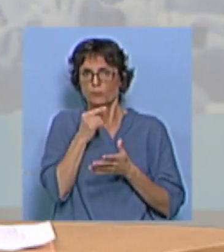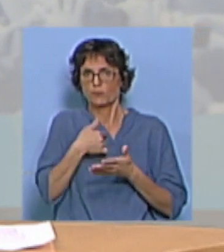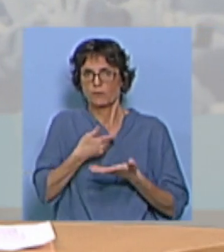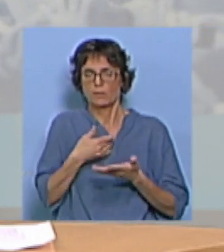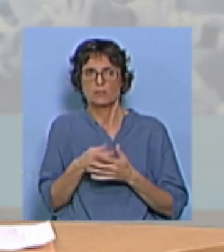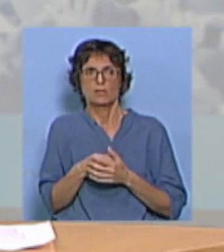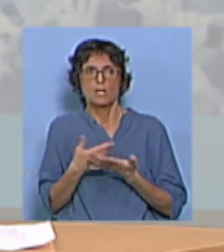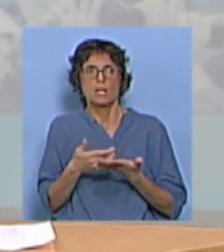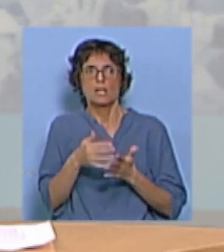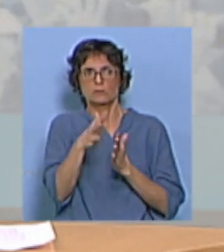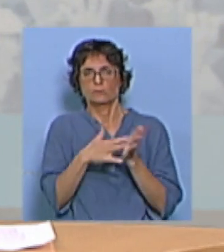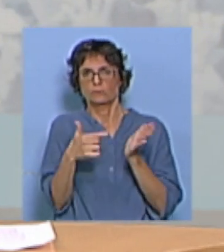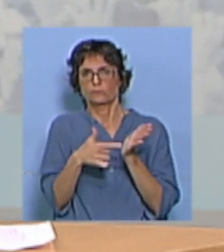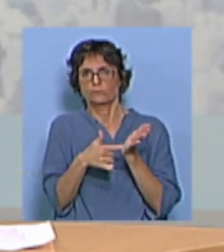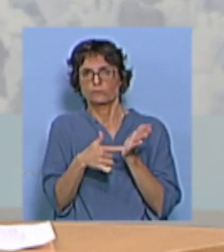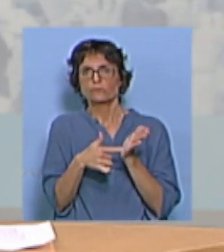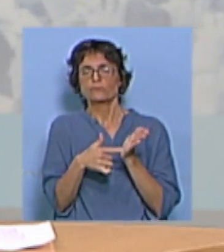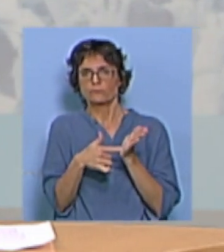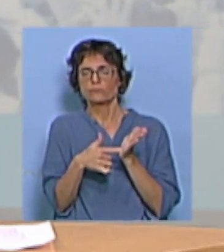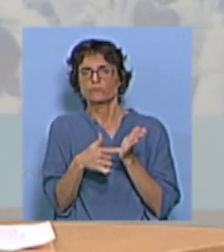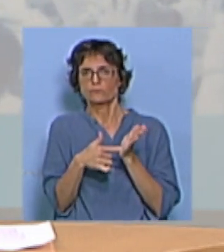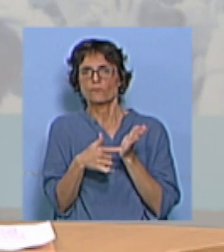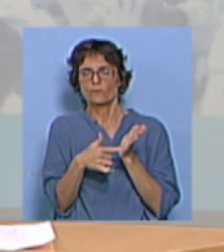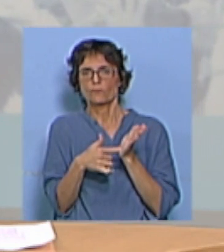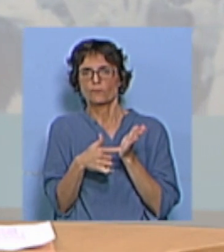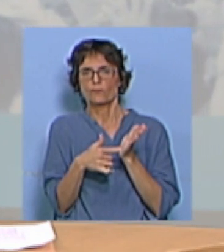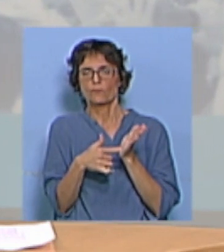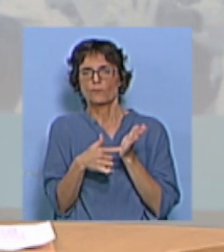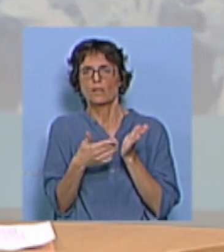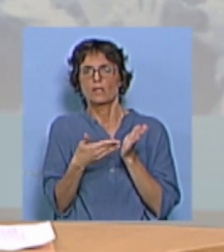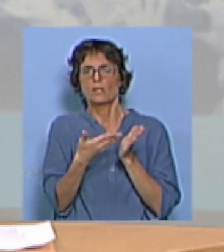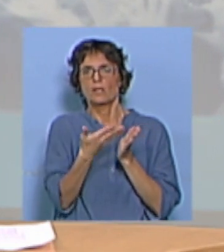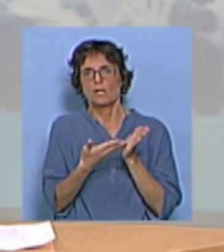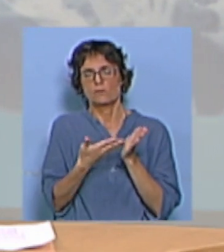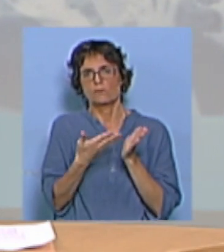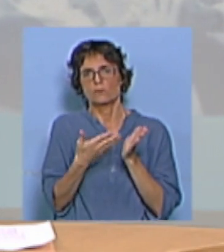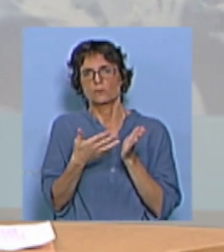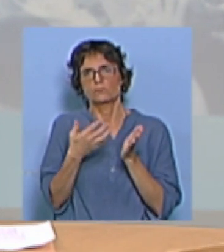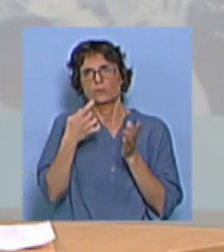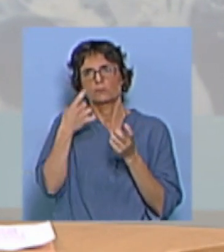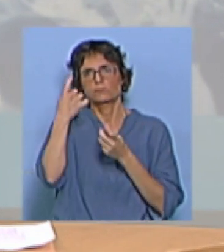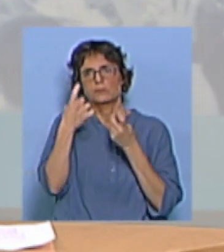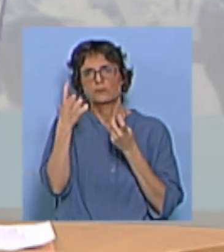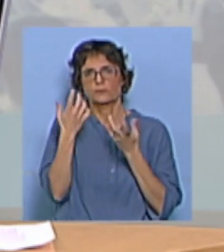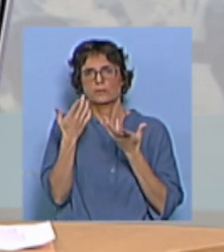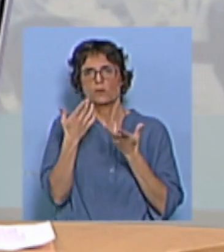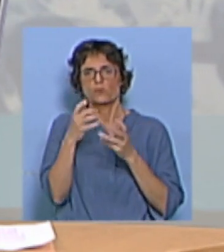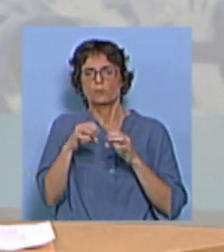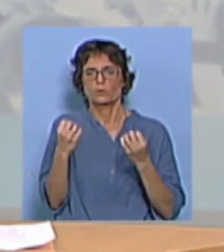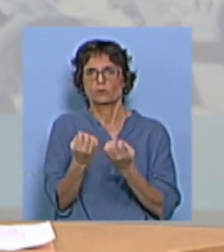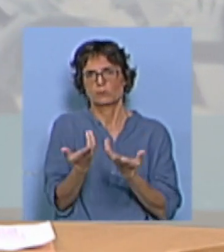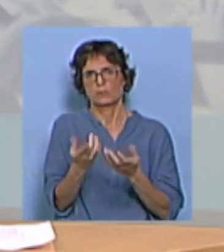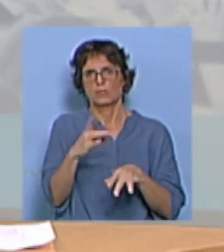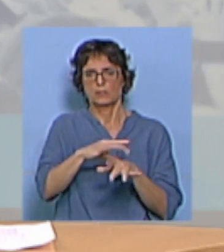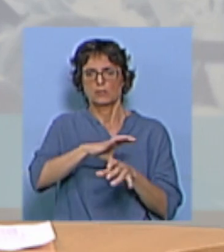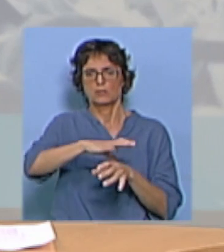eleições, praticamente foi o tempo reservado pela Assembleia para refletir sobre a sociedade em que estamos, nesta situação de